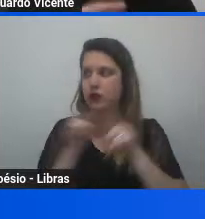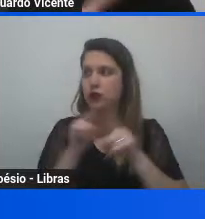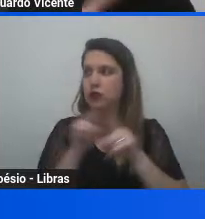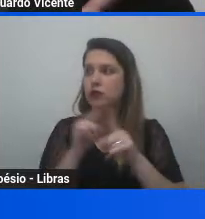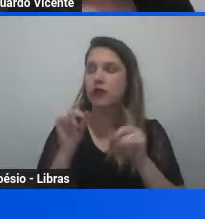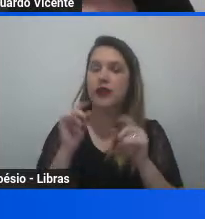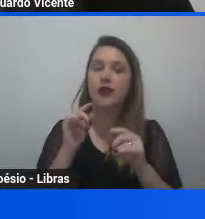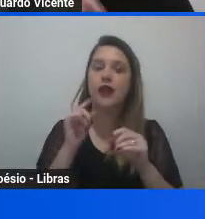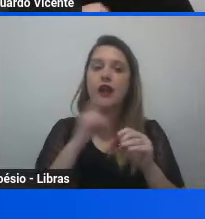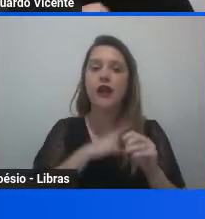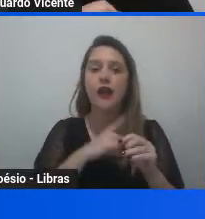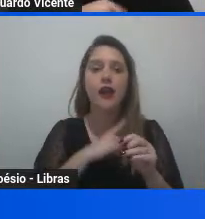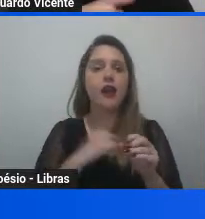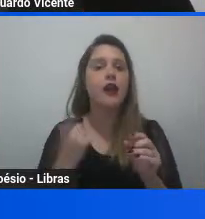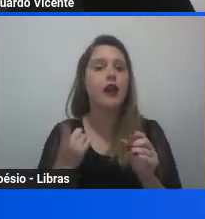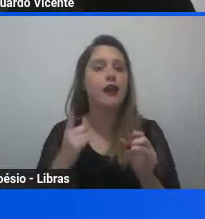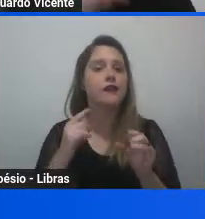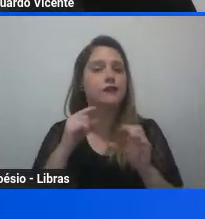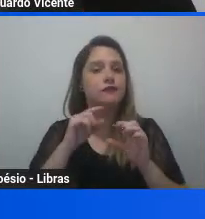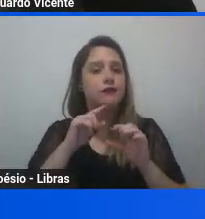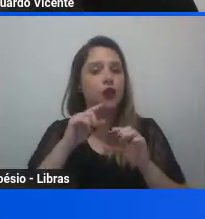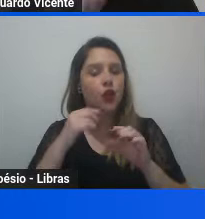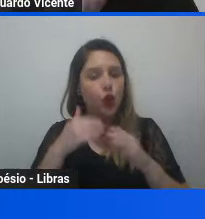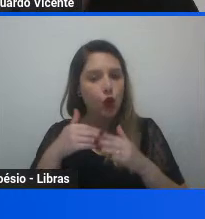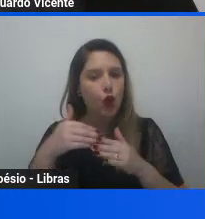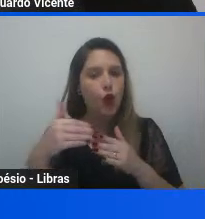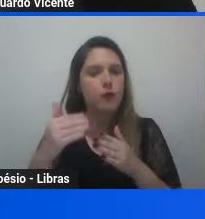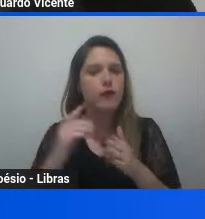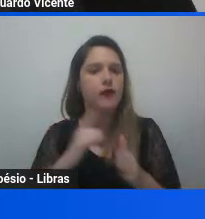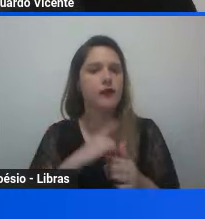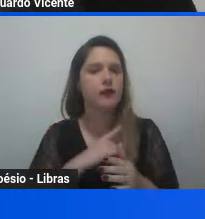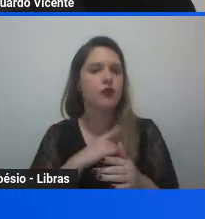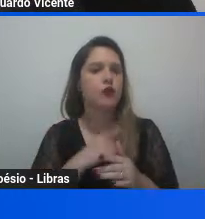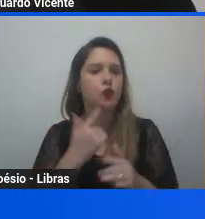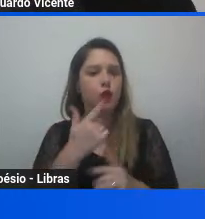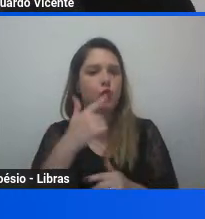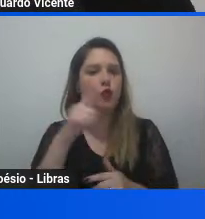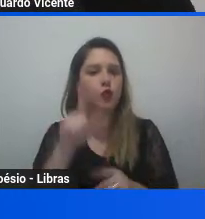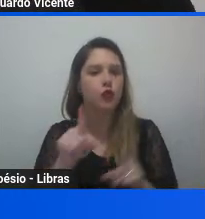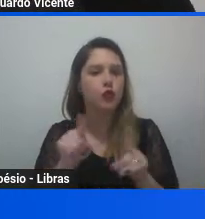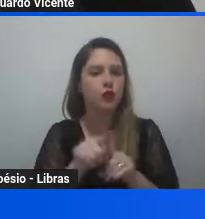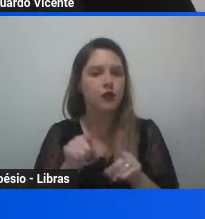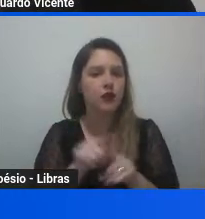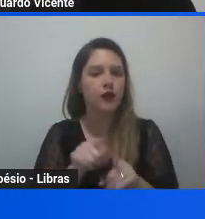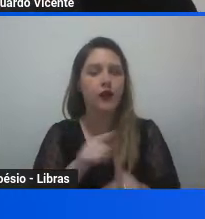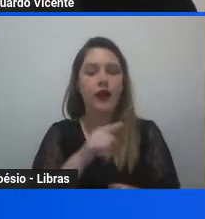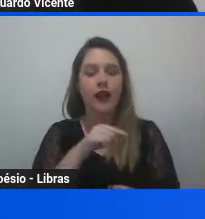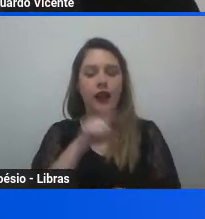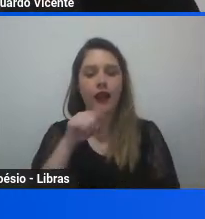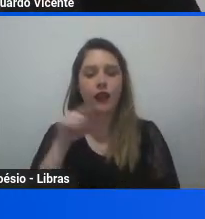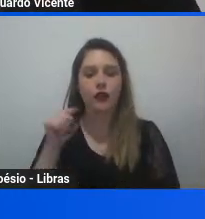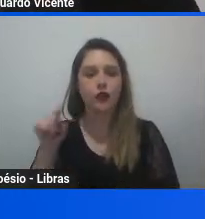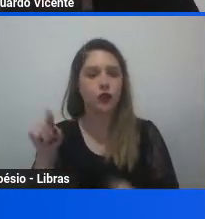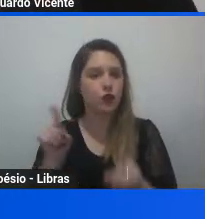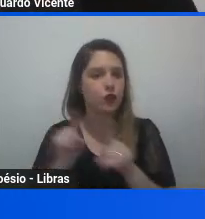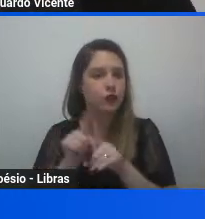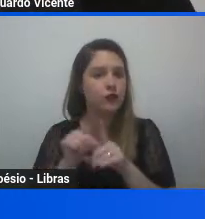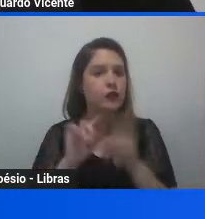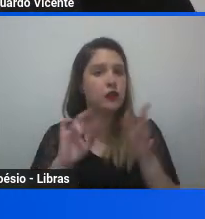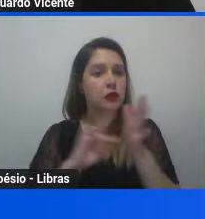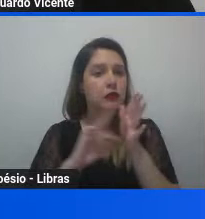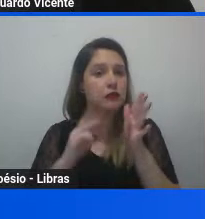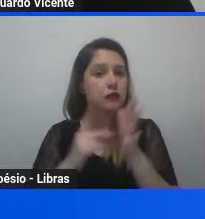ondinhas deixam de ser ondinhas e começa a ter um traçado de eletrocardiograma. Isso significa que o